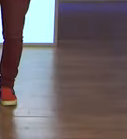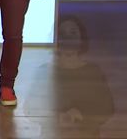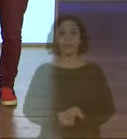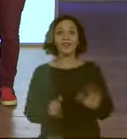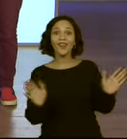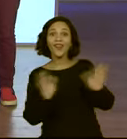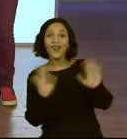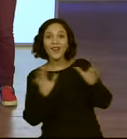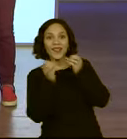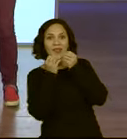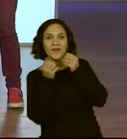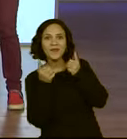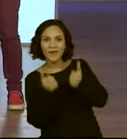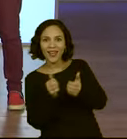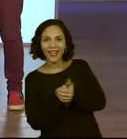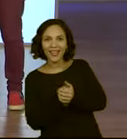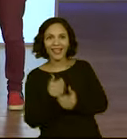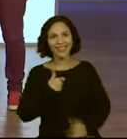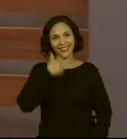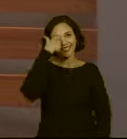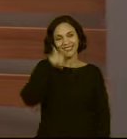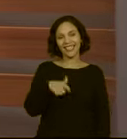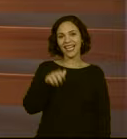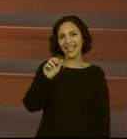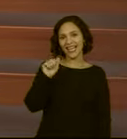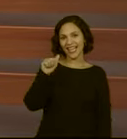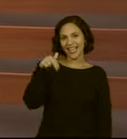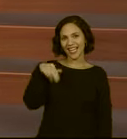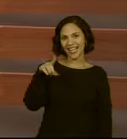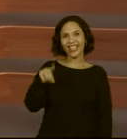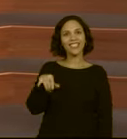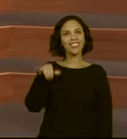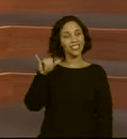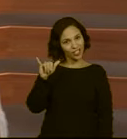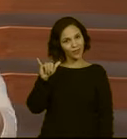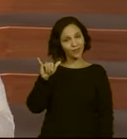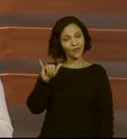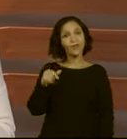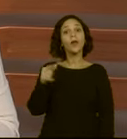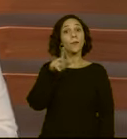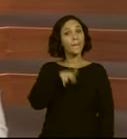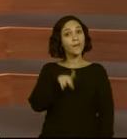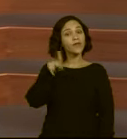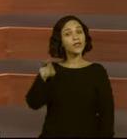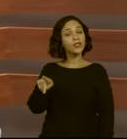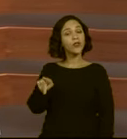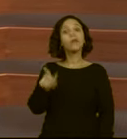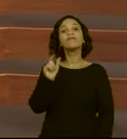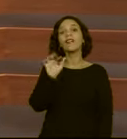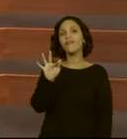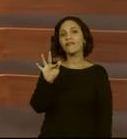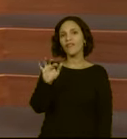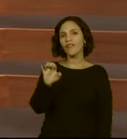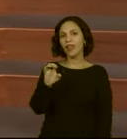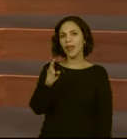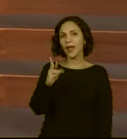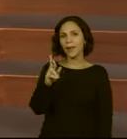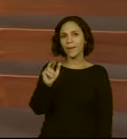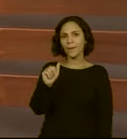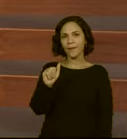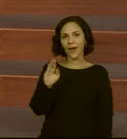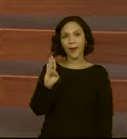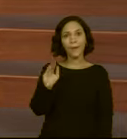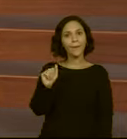o Olá pessoal tudo bem eu sou antes de Santis professora da febraban Federação Brasileira de